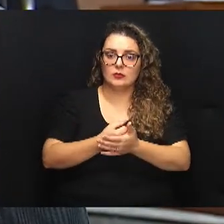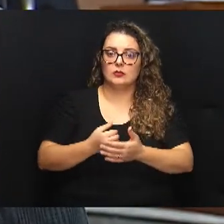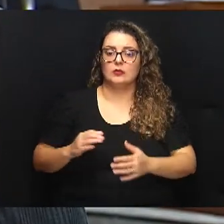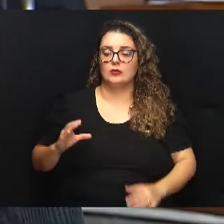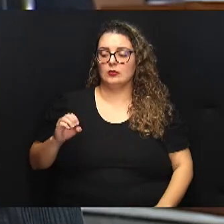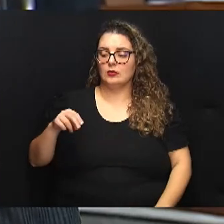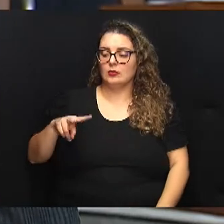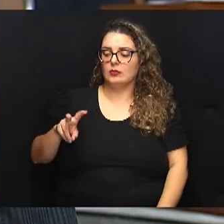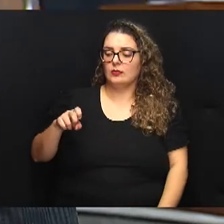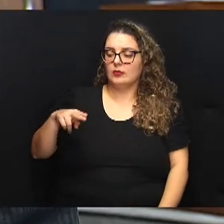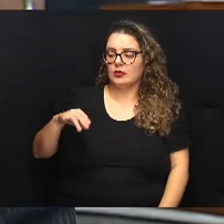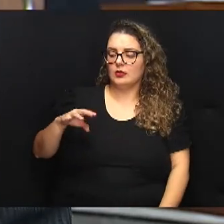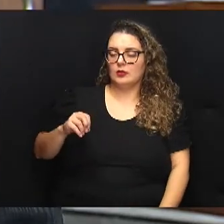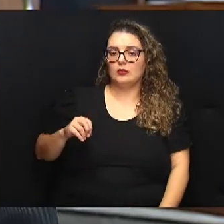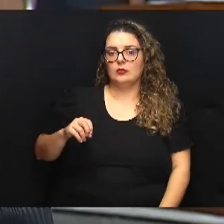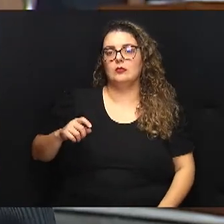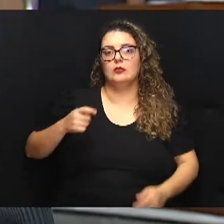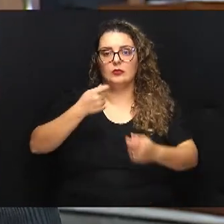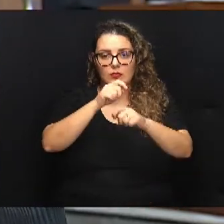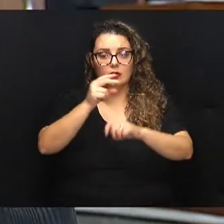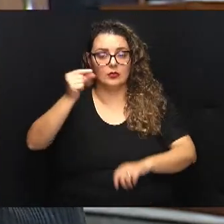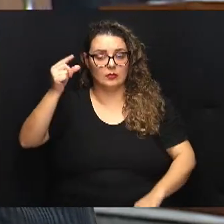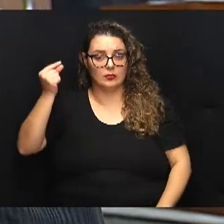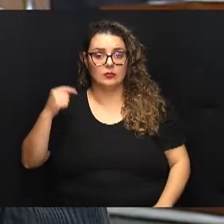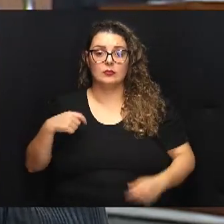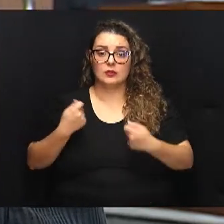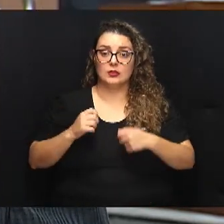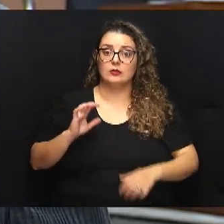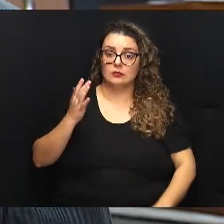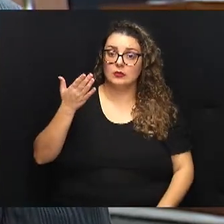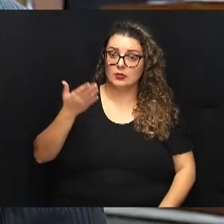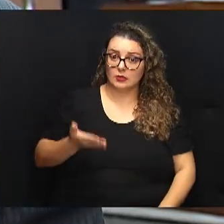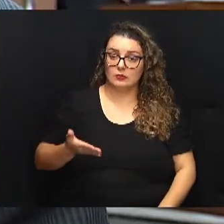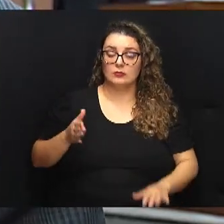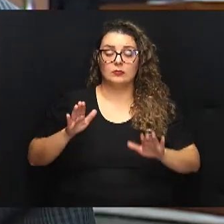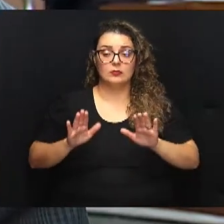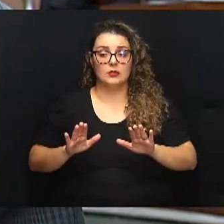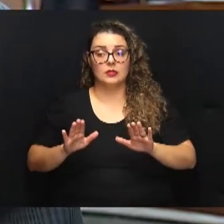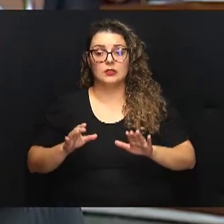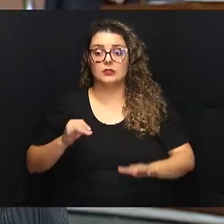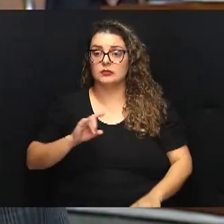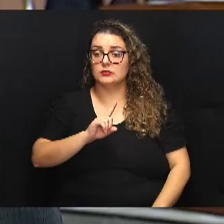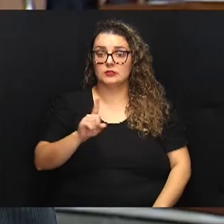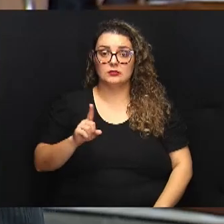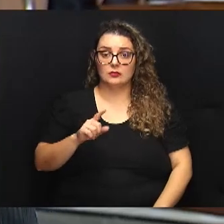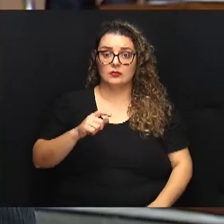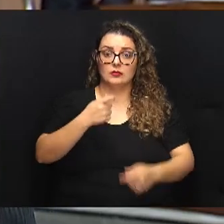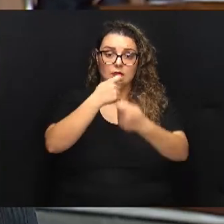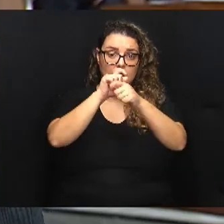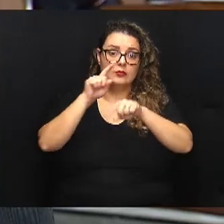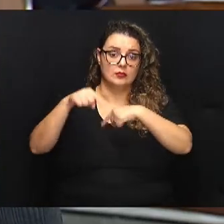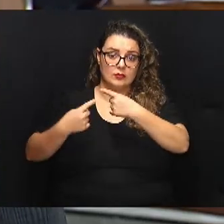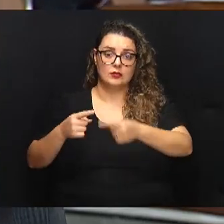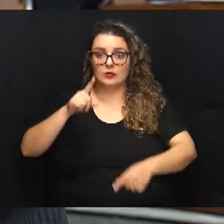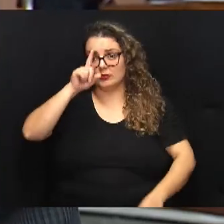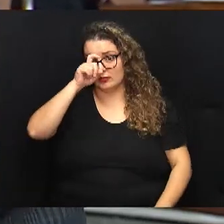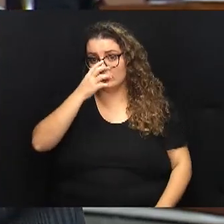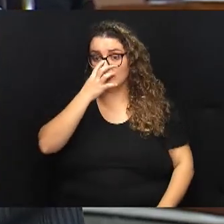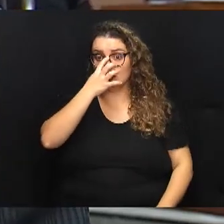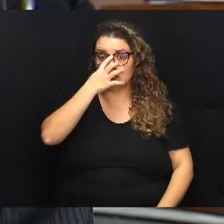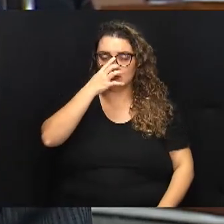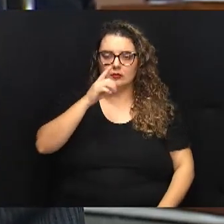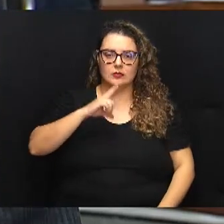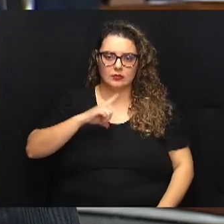PUC, já faz um bom tempo, é preciso acontecer isso, mas se não for com a PUC, que seja com outro hospital aí, que